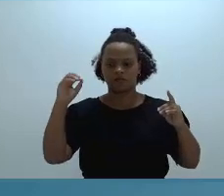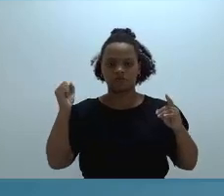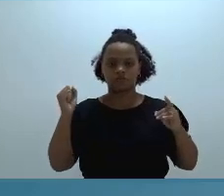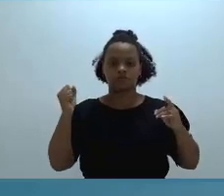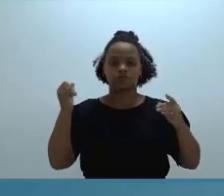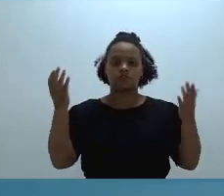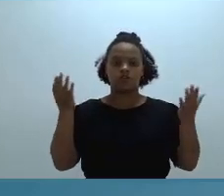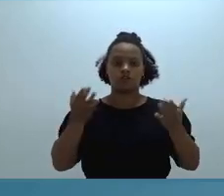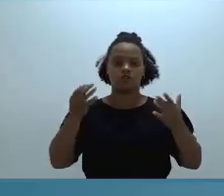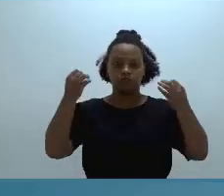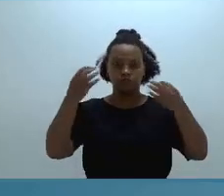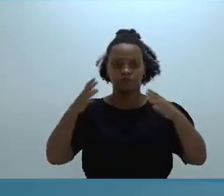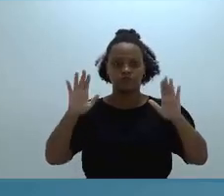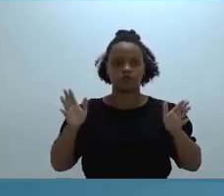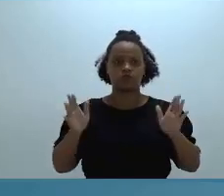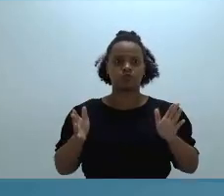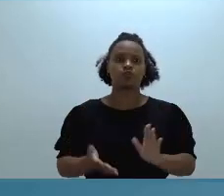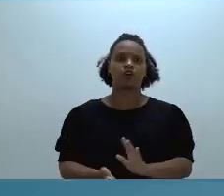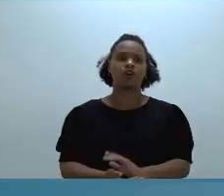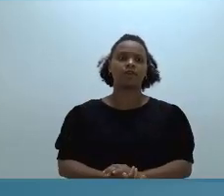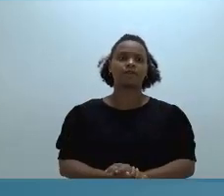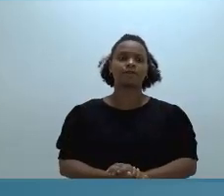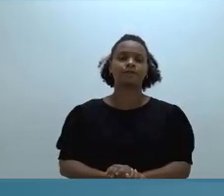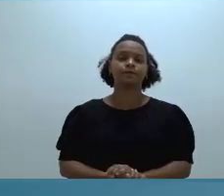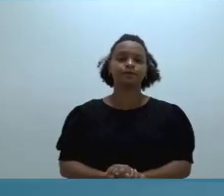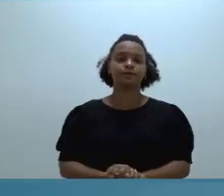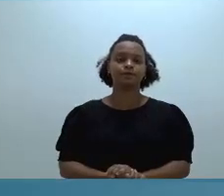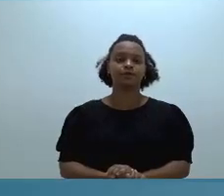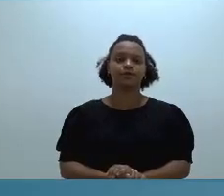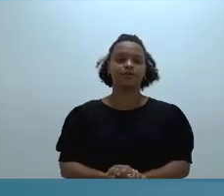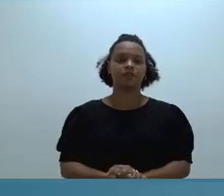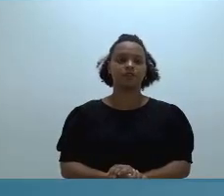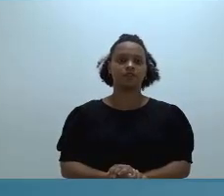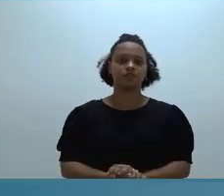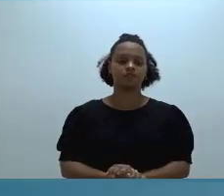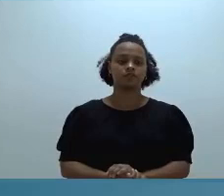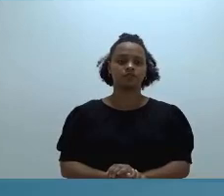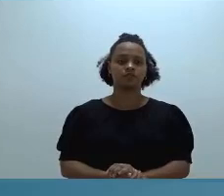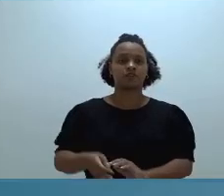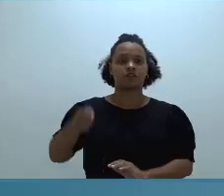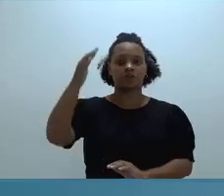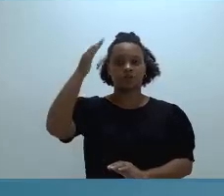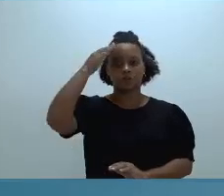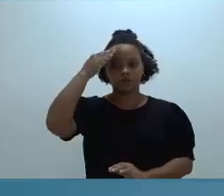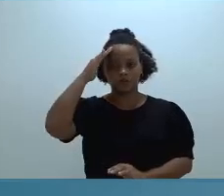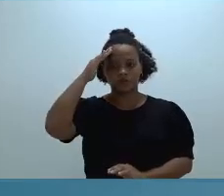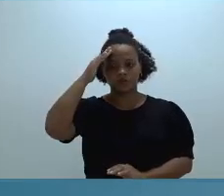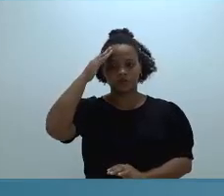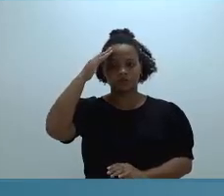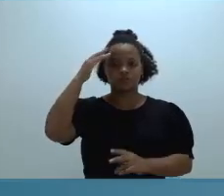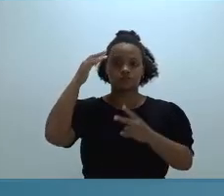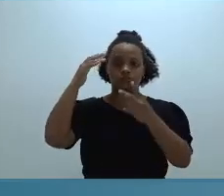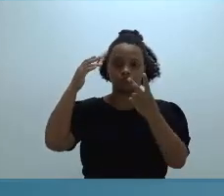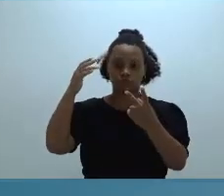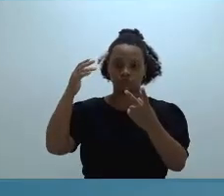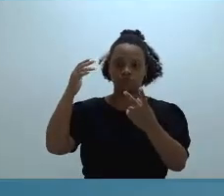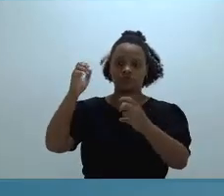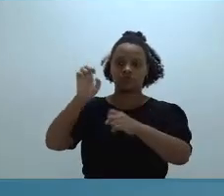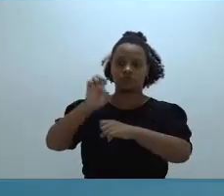agora. Então, a minha linha de raciocínio e de entendimento é que são duas empresas